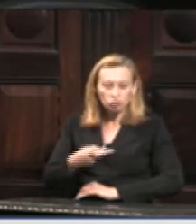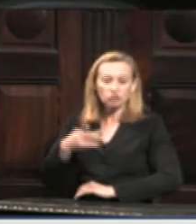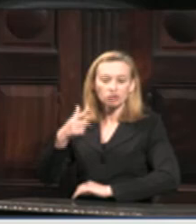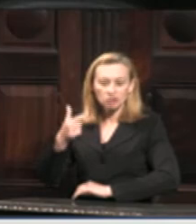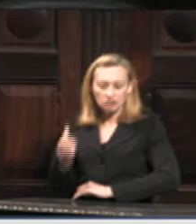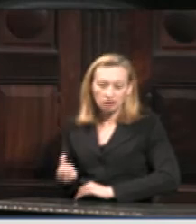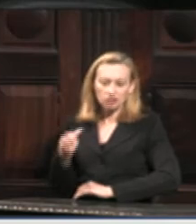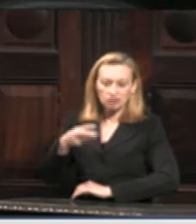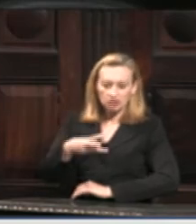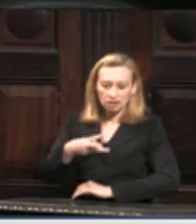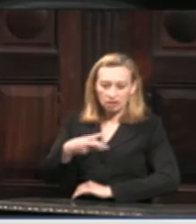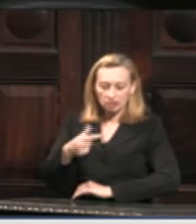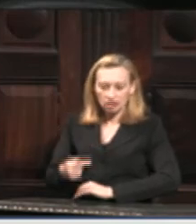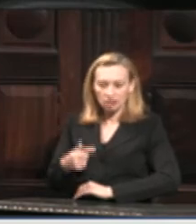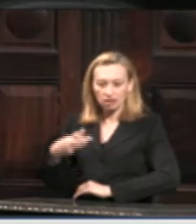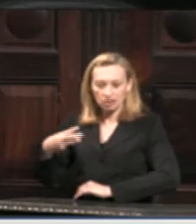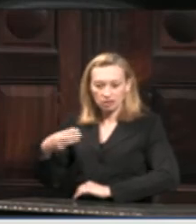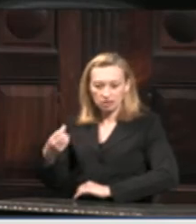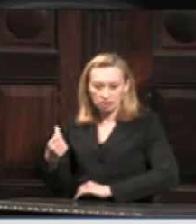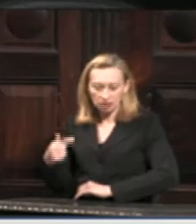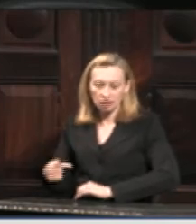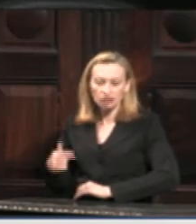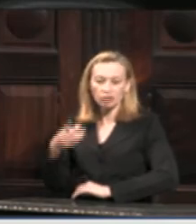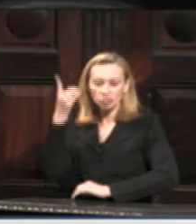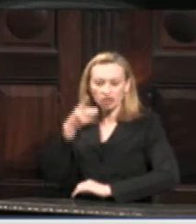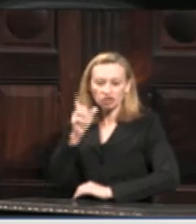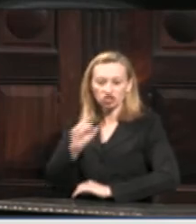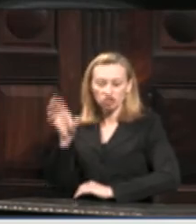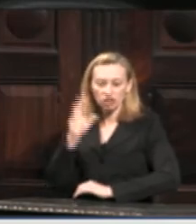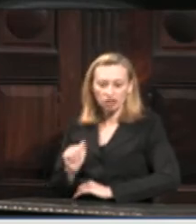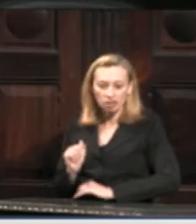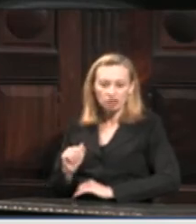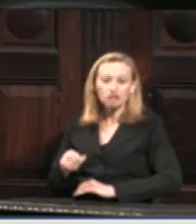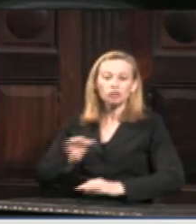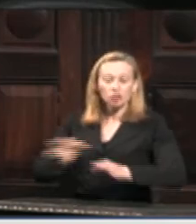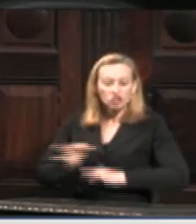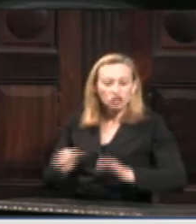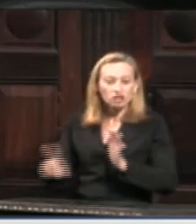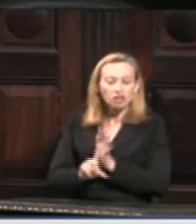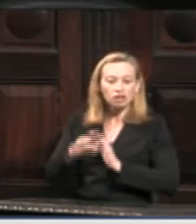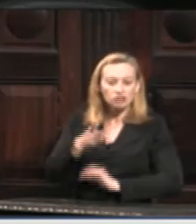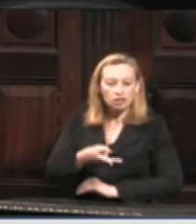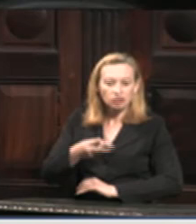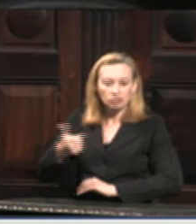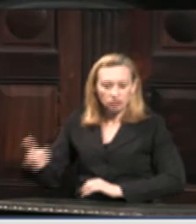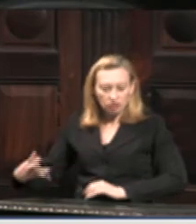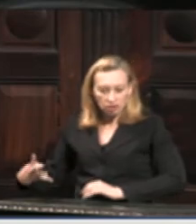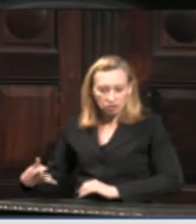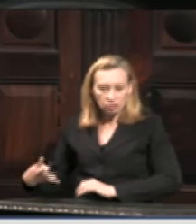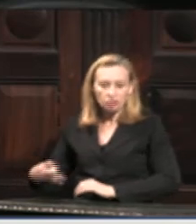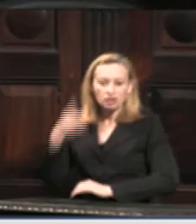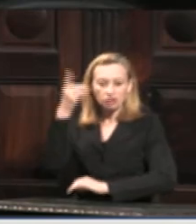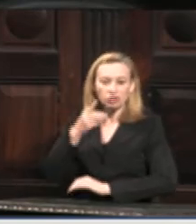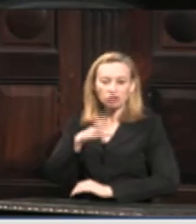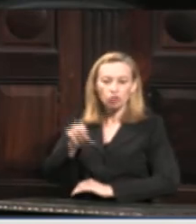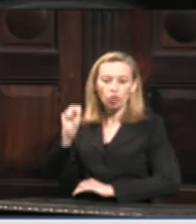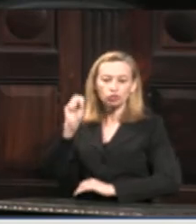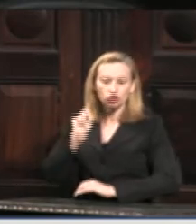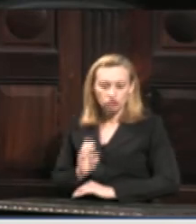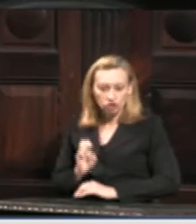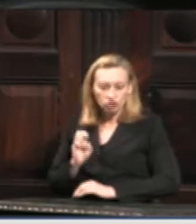2013, de autoria do deputado Dica. Projeto de lei número 3080 de 2014, de autoria do deputado Conte